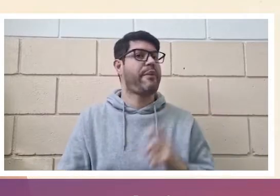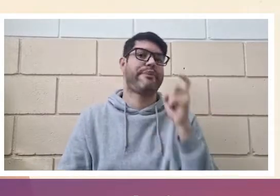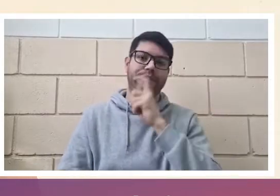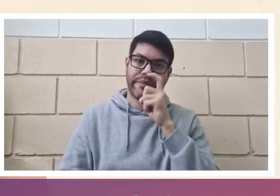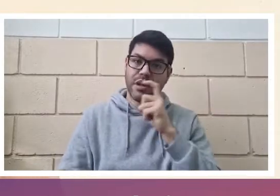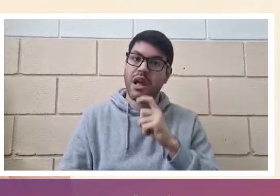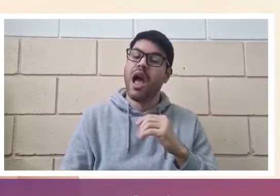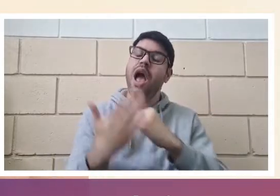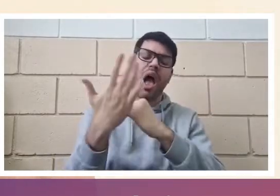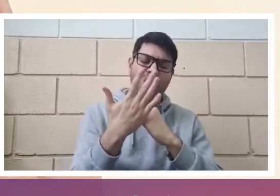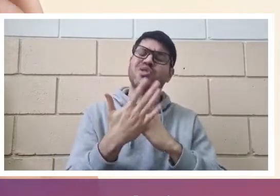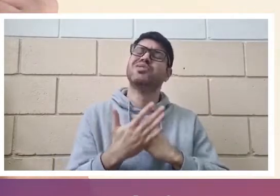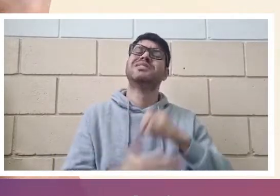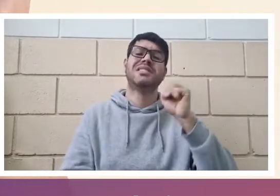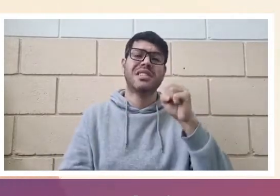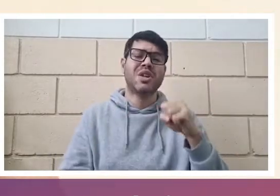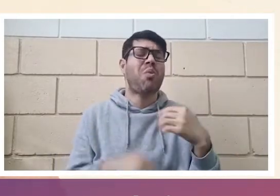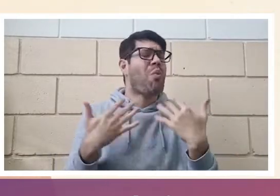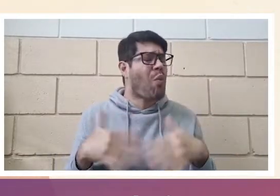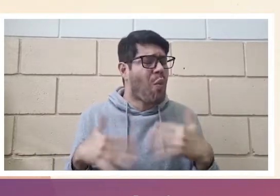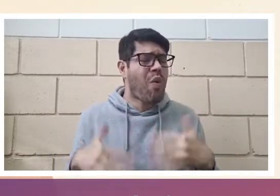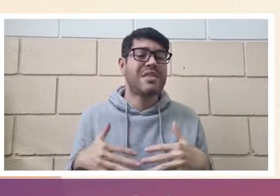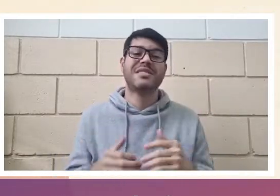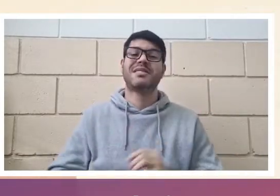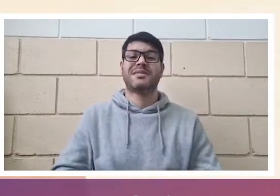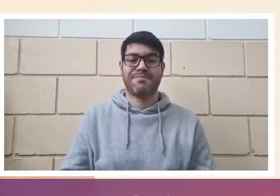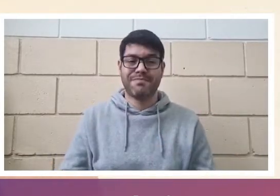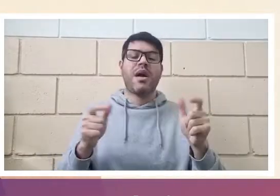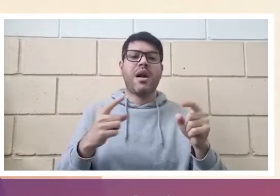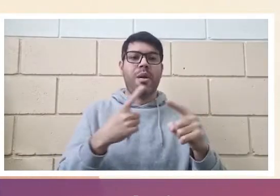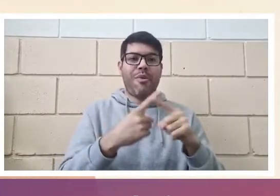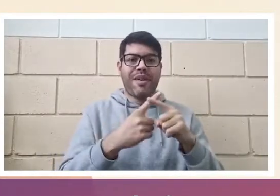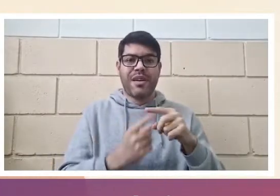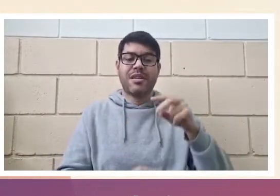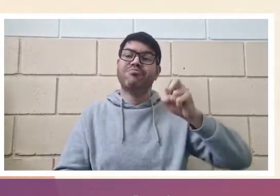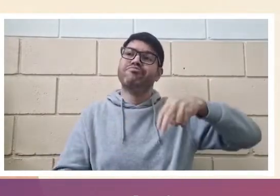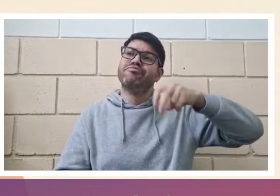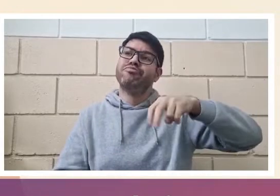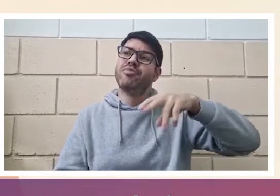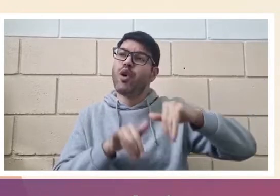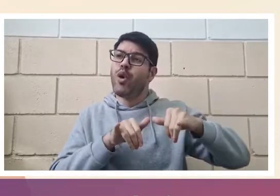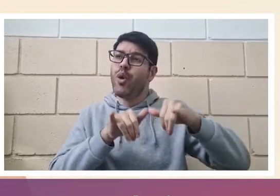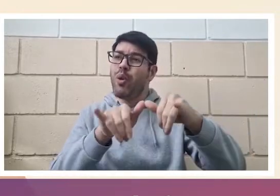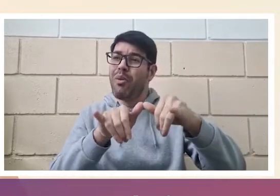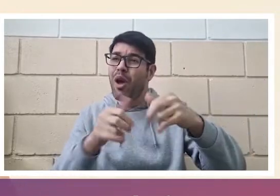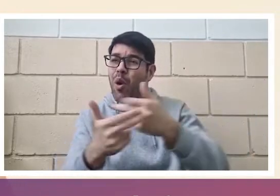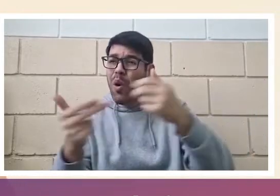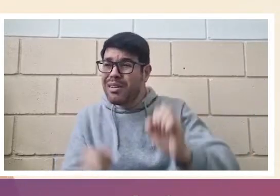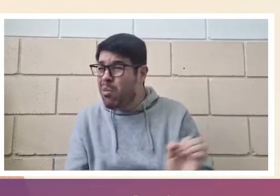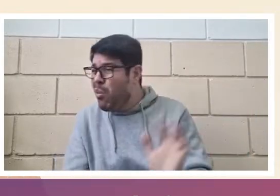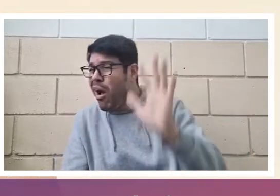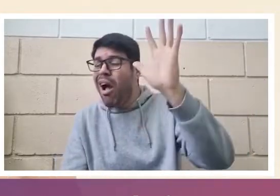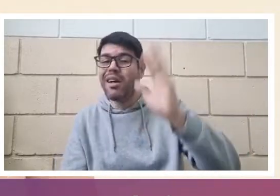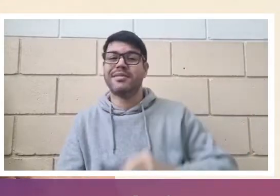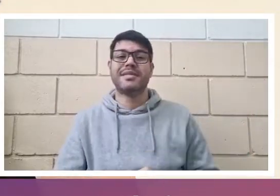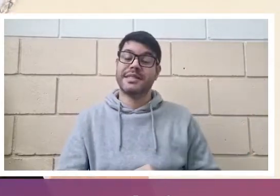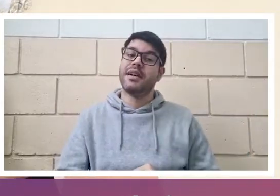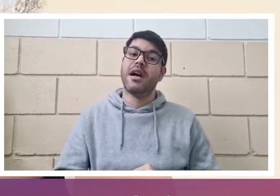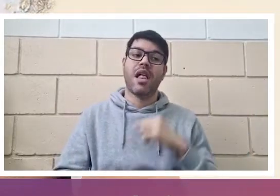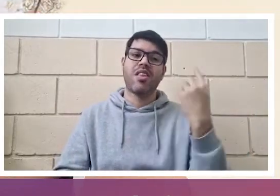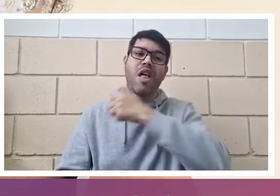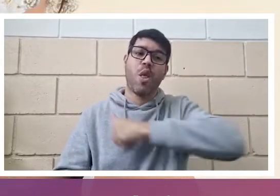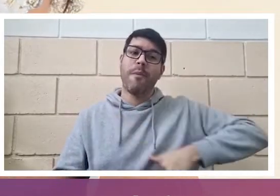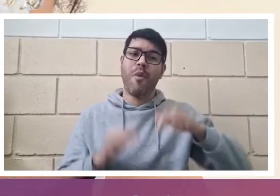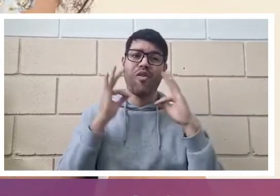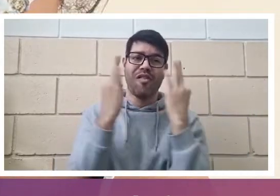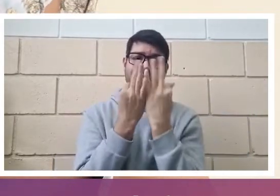ajuda sim, filho, ajuda muito mesmo, viu? Não é pouquinho, não, muito, viu? Porque as coisas no mercado, você vê que tá tudo caro, tudo. E o